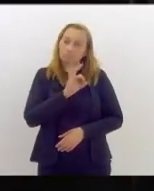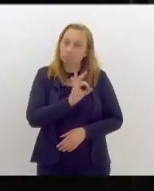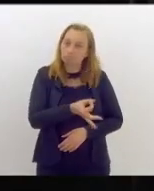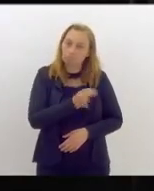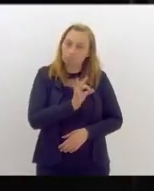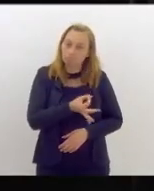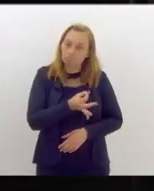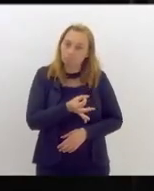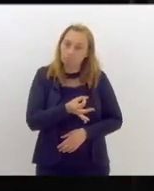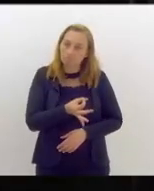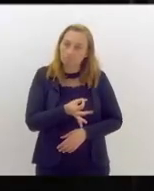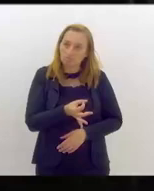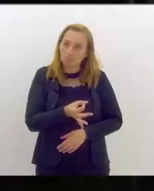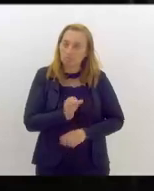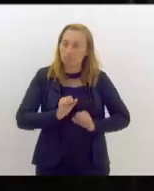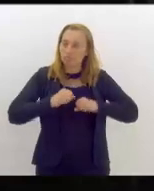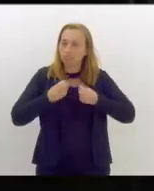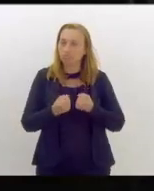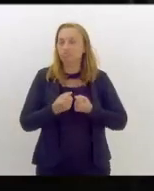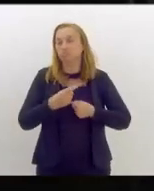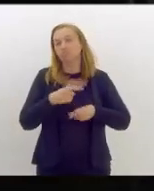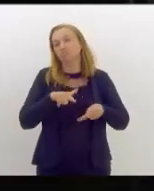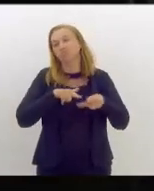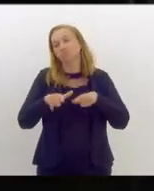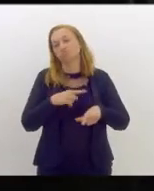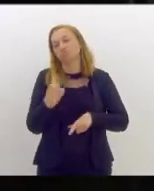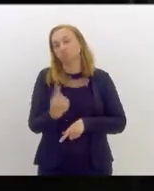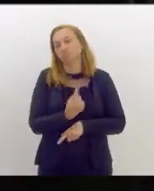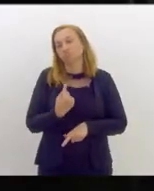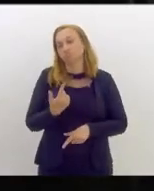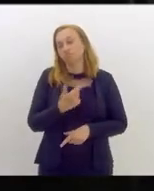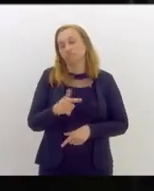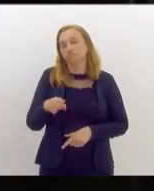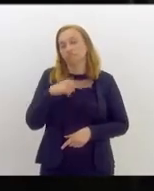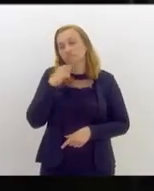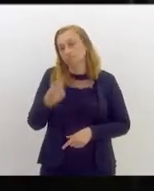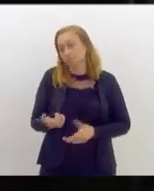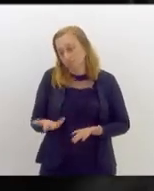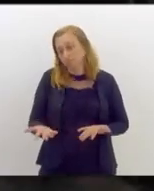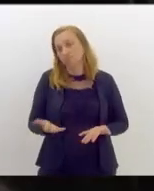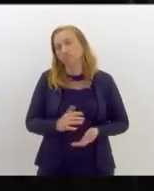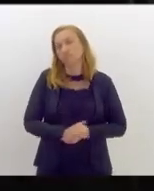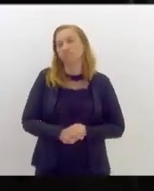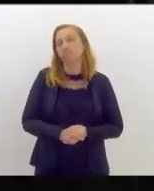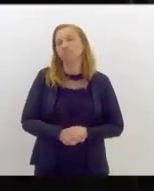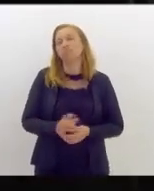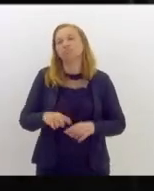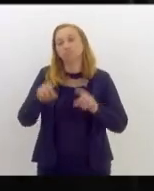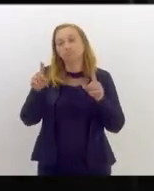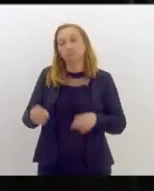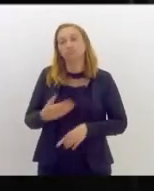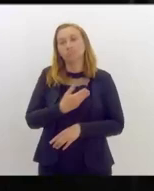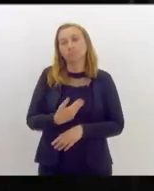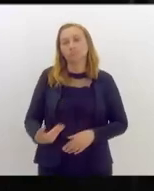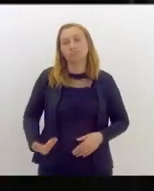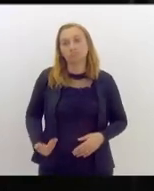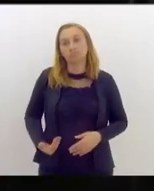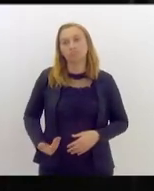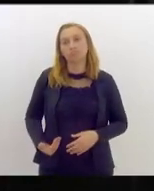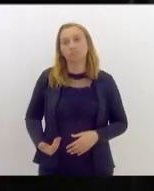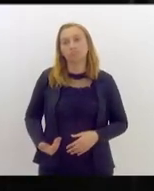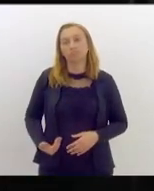a partir da Dedicação ao nosso trabalho e não tem dúvida né que os servidores públicos são